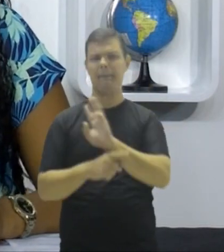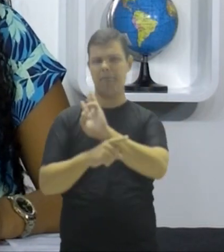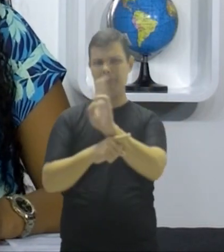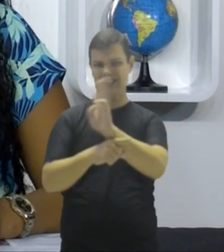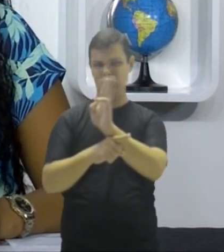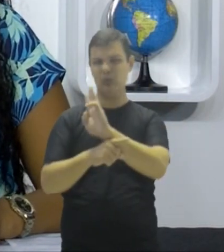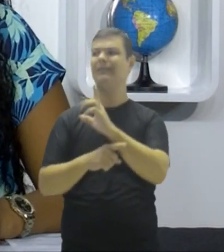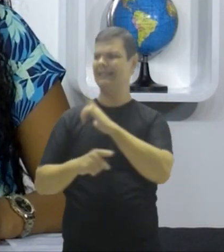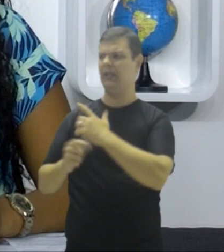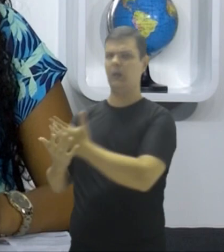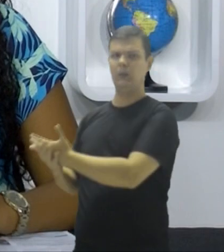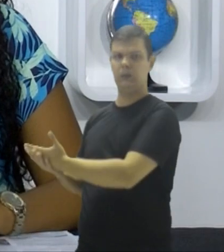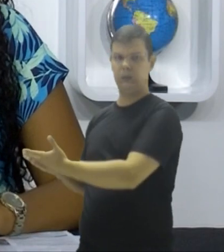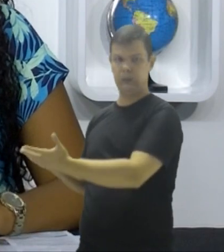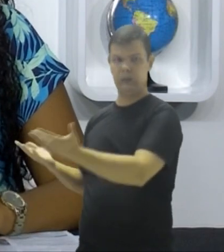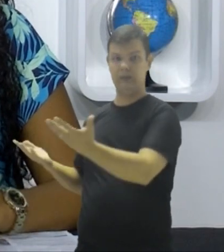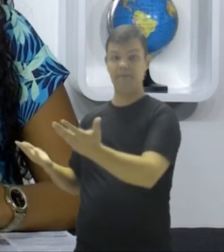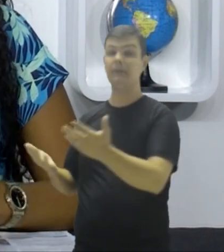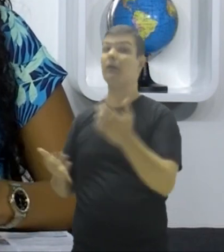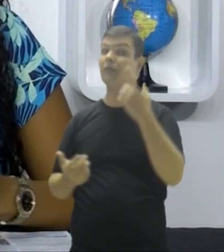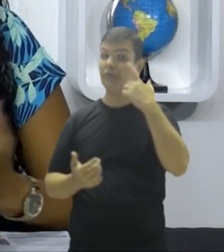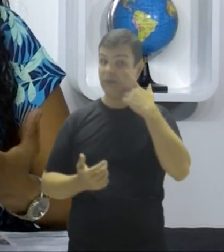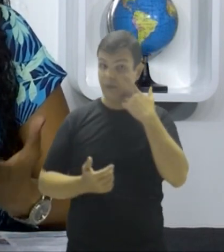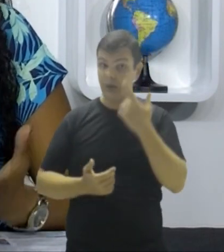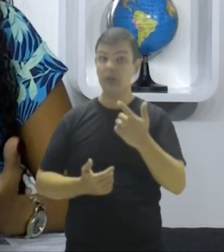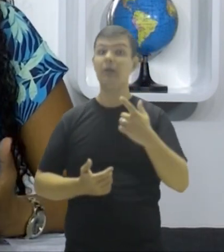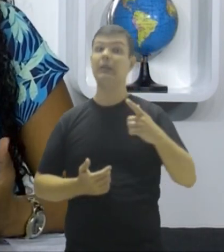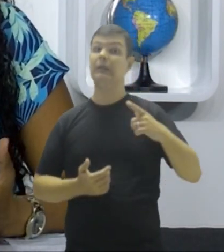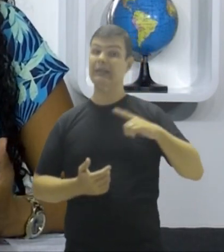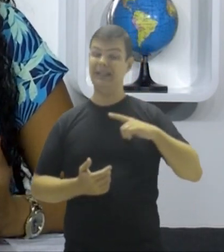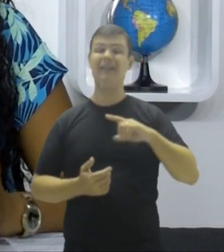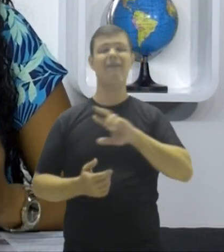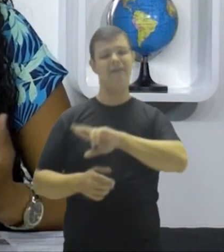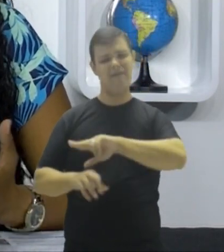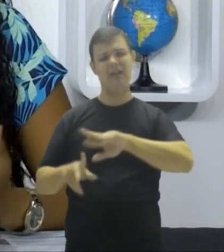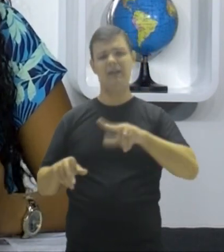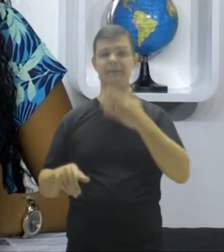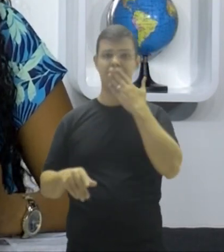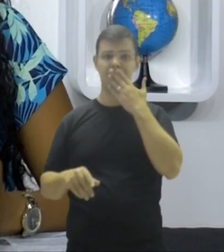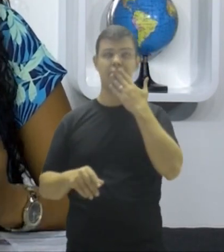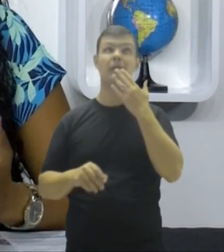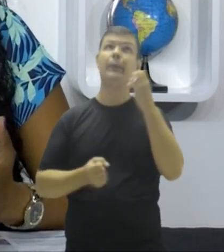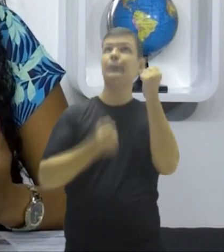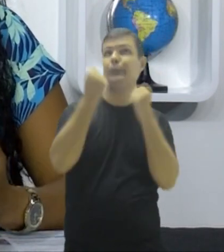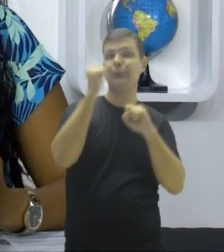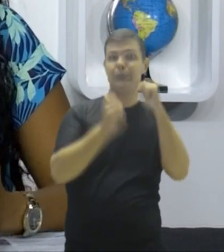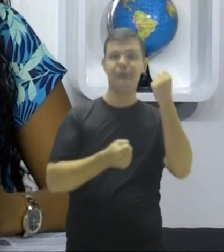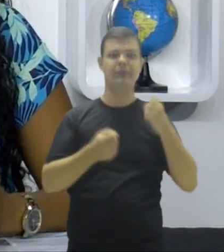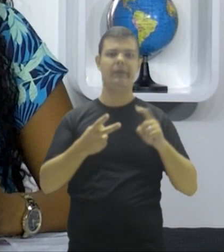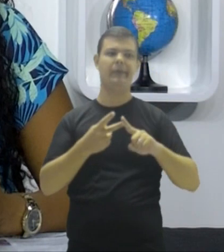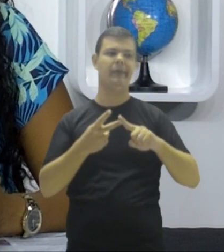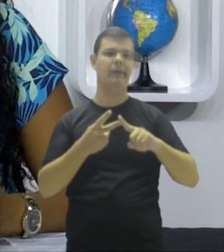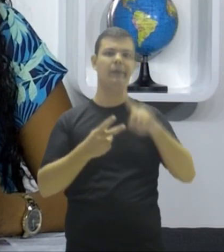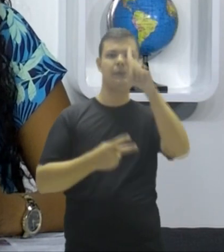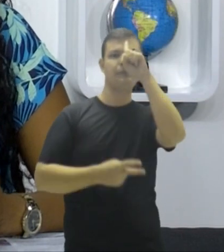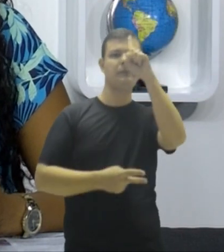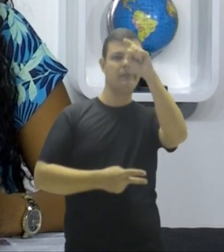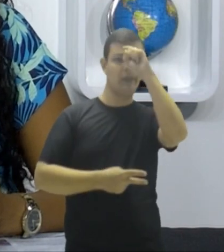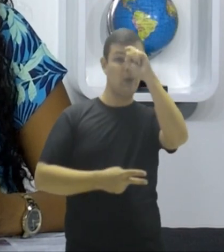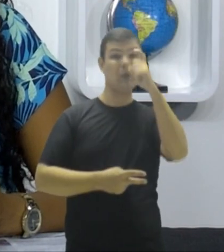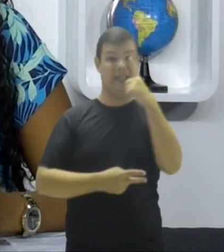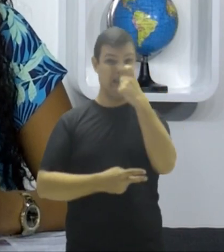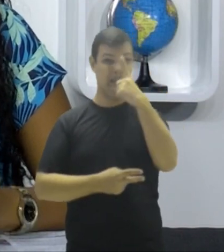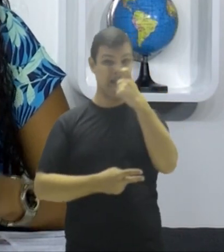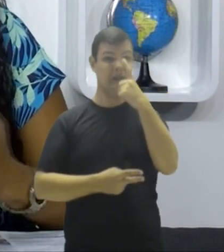um aterro sanitário. Então observem que existem vários tipos de lixo, o lixo industrial, o lixo hospitalar, que é um lixo